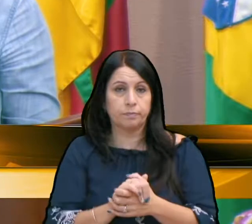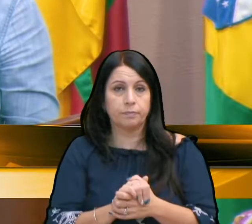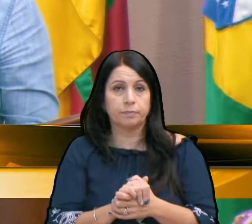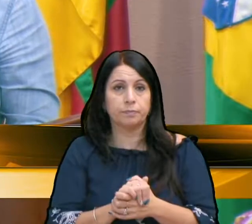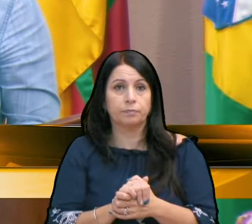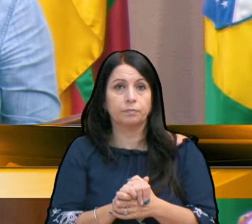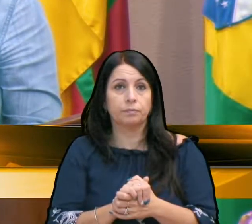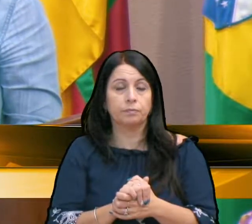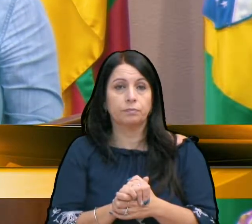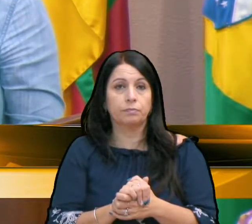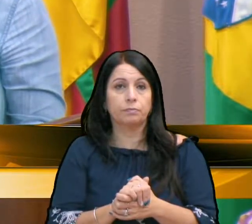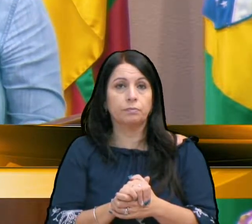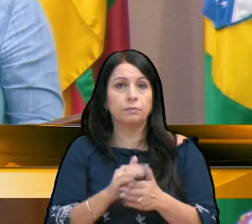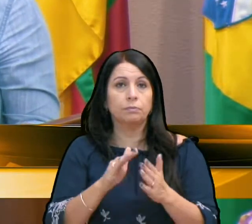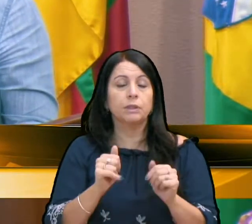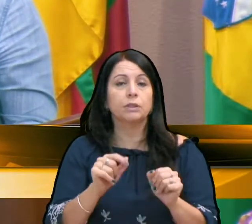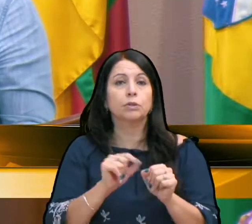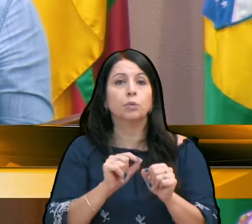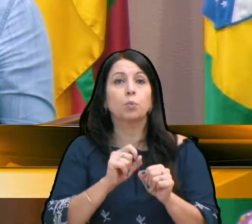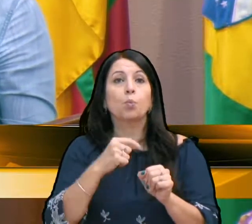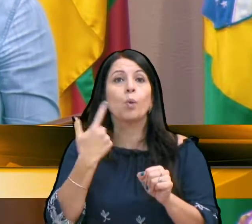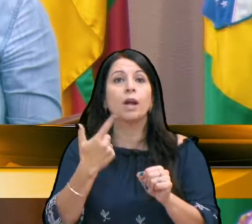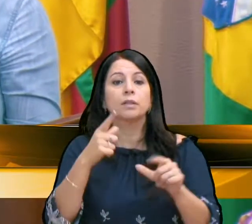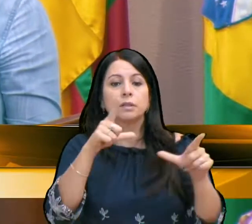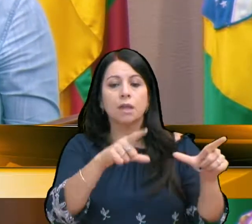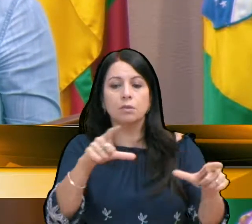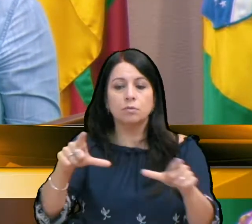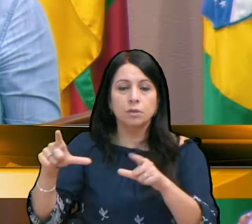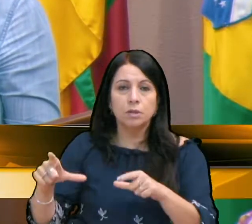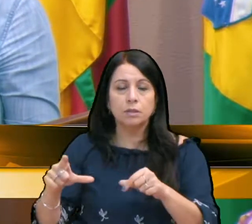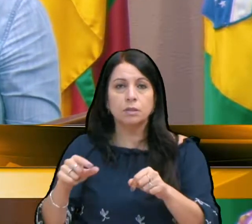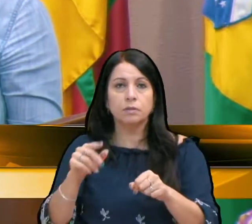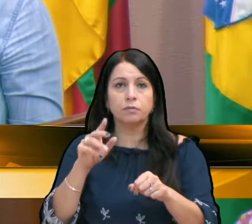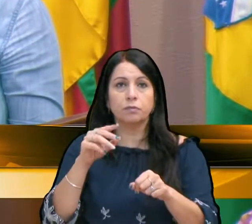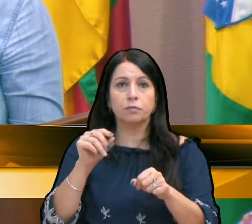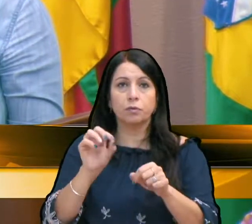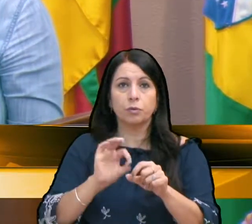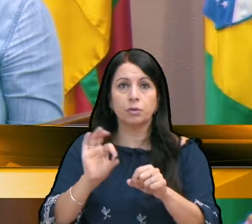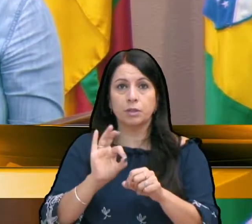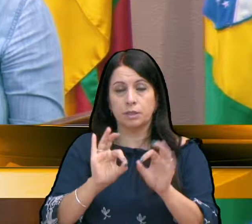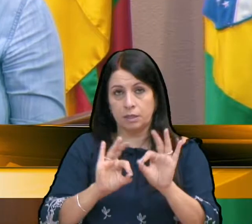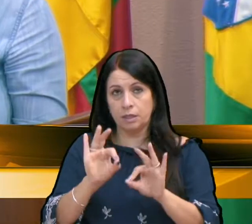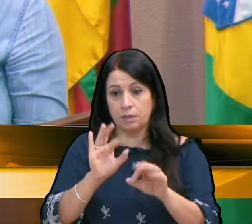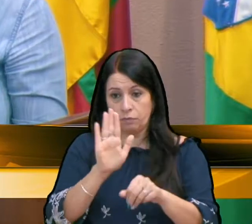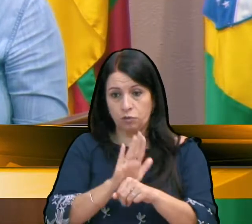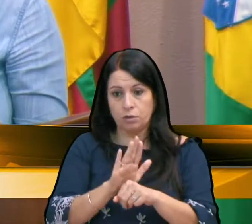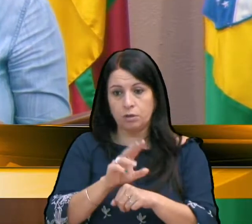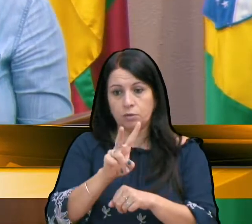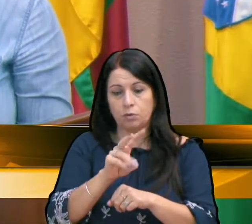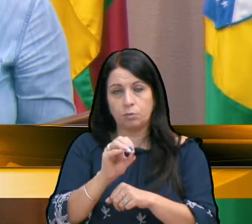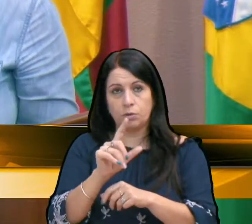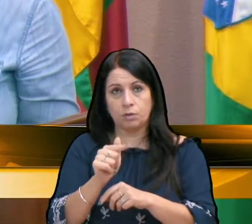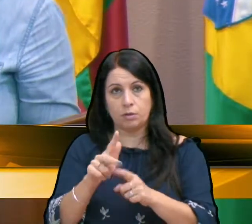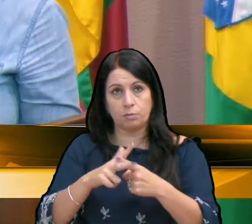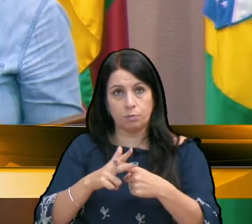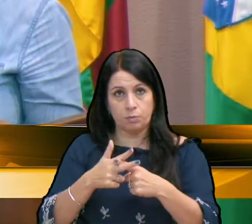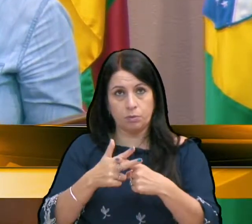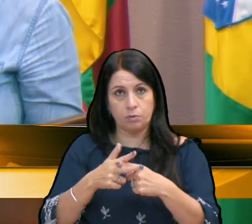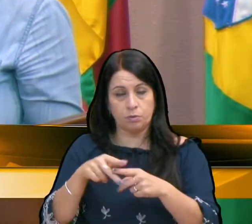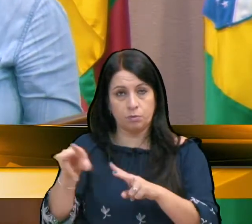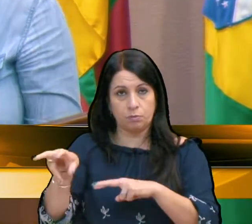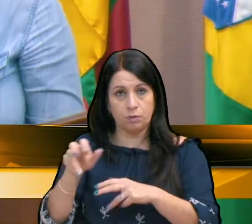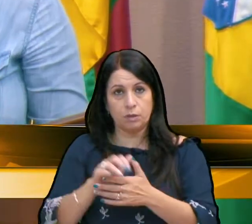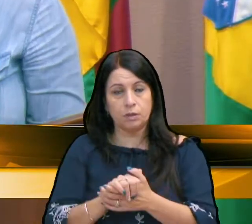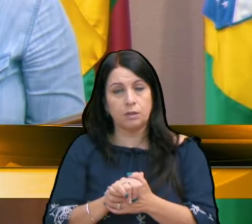informações. E, nesse pedido, a gente pedia quais eram as localidades que foram beneficiadas no ano de 2017, né, com manutenção nas estradas do